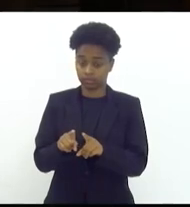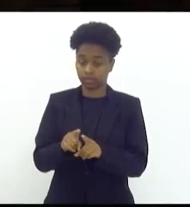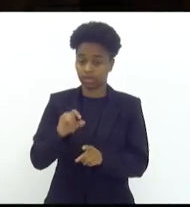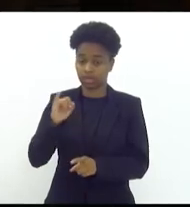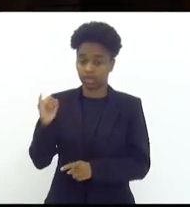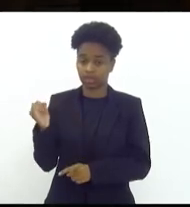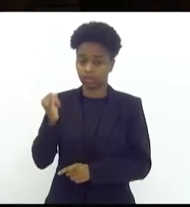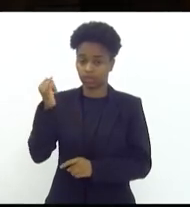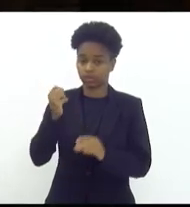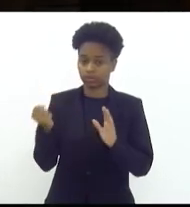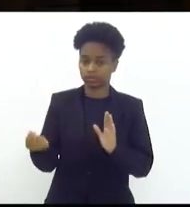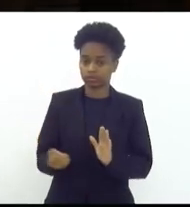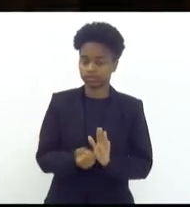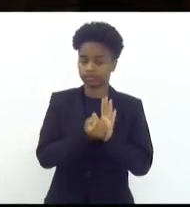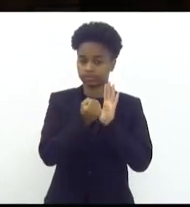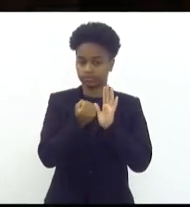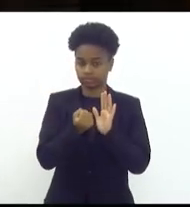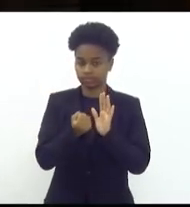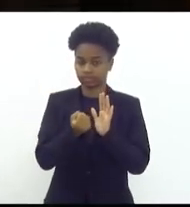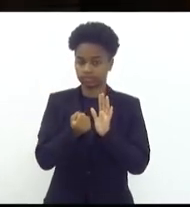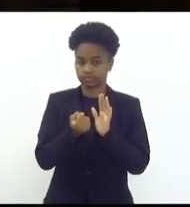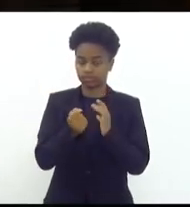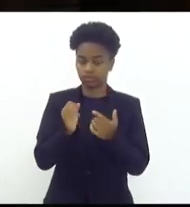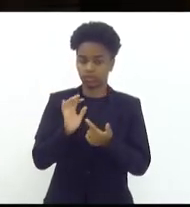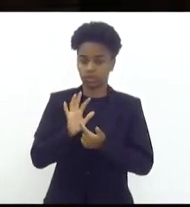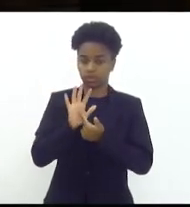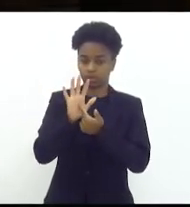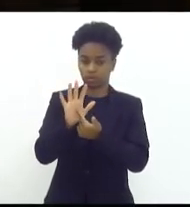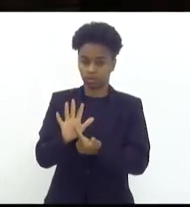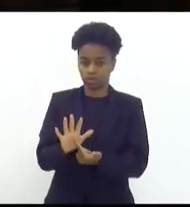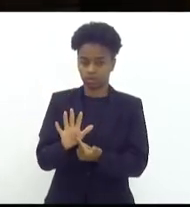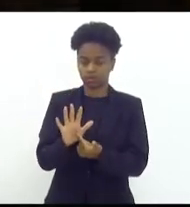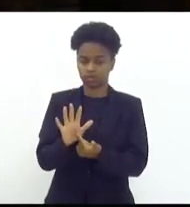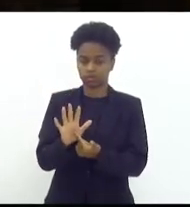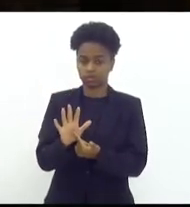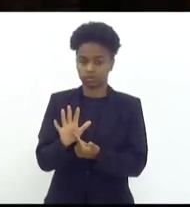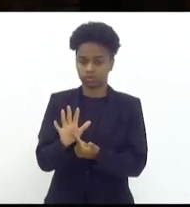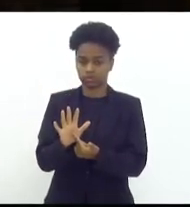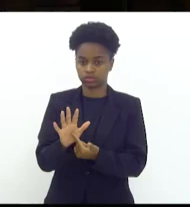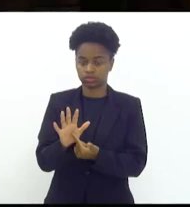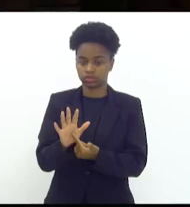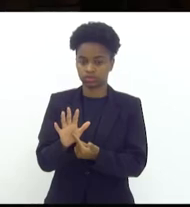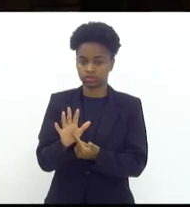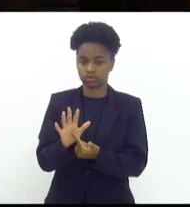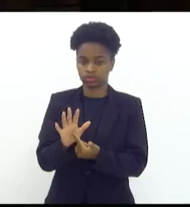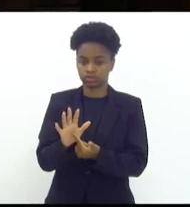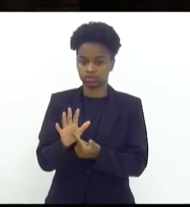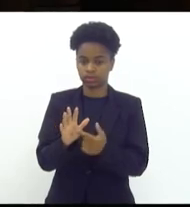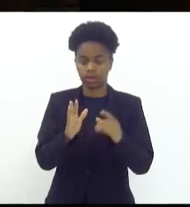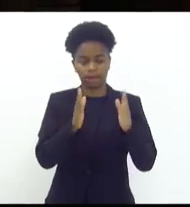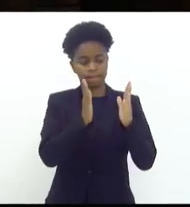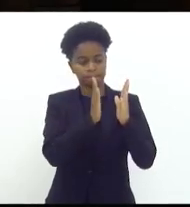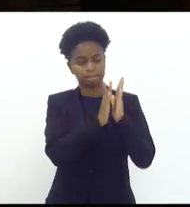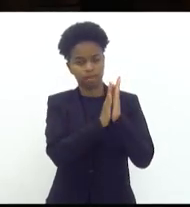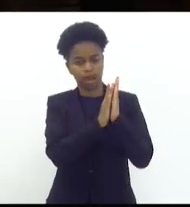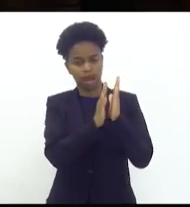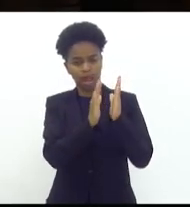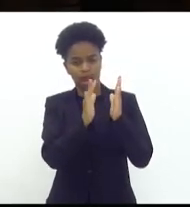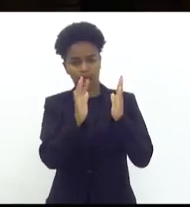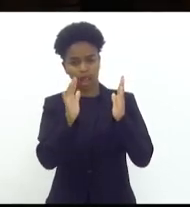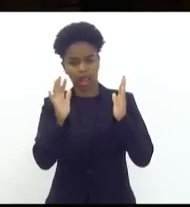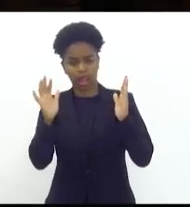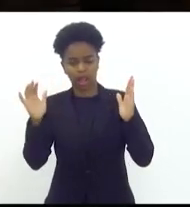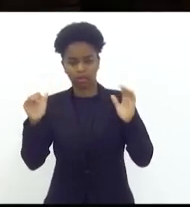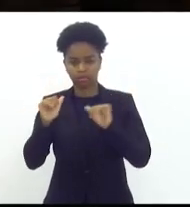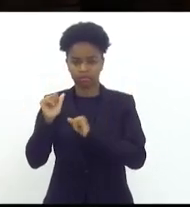marca mostrou uma redação completamente Renovada